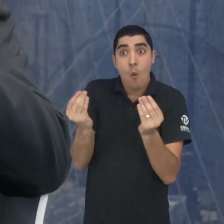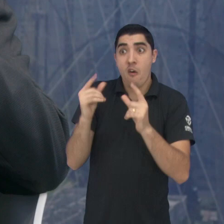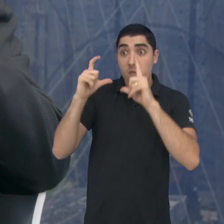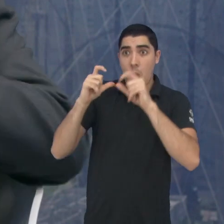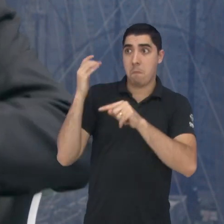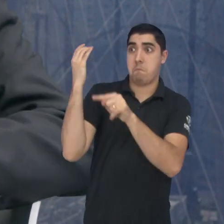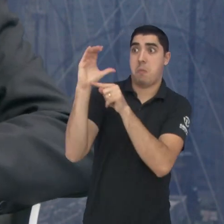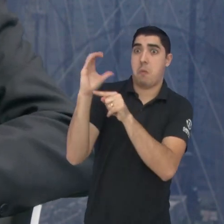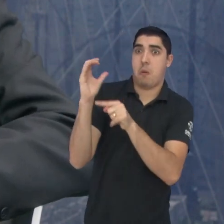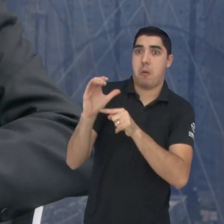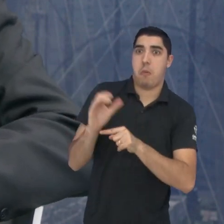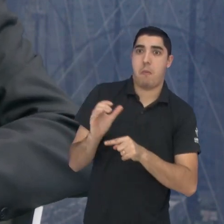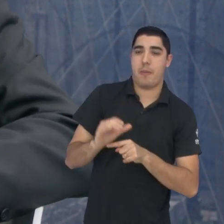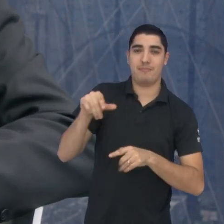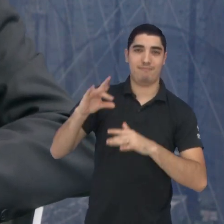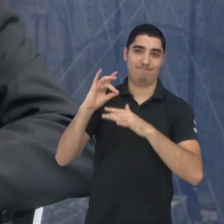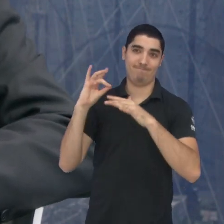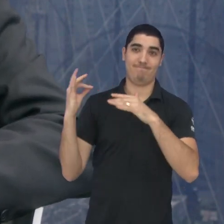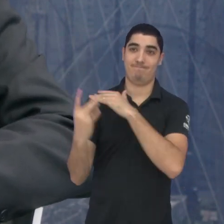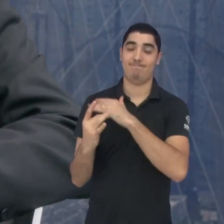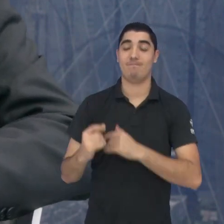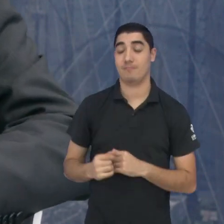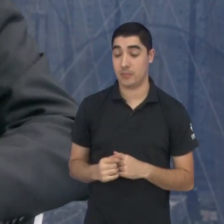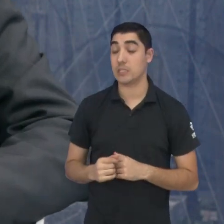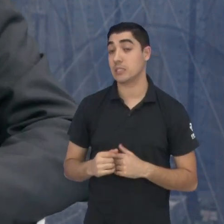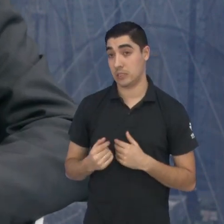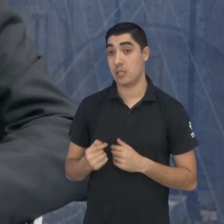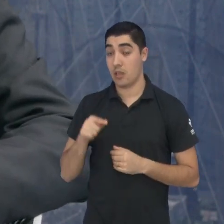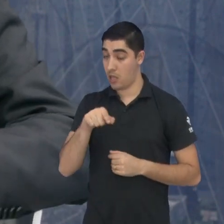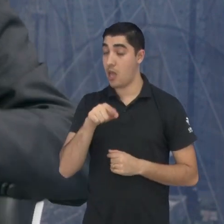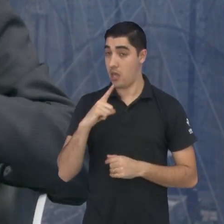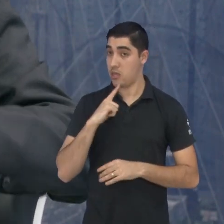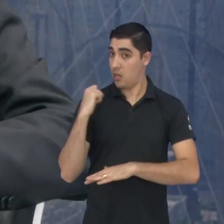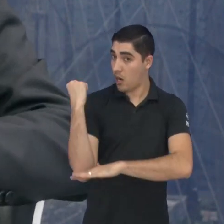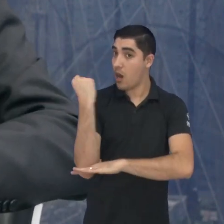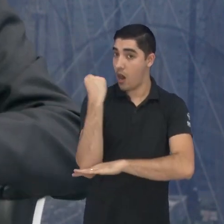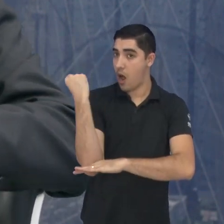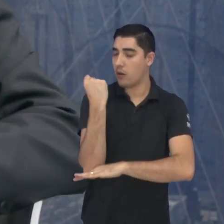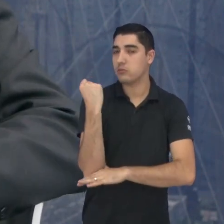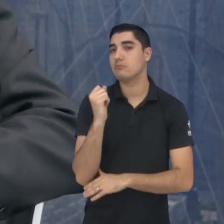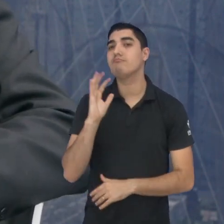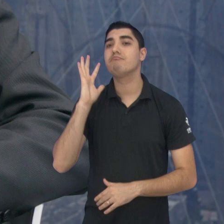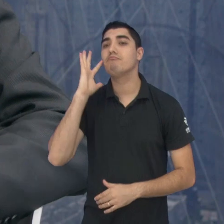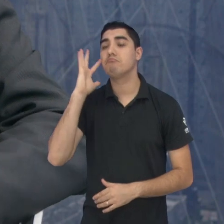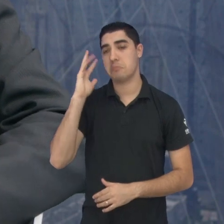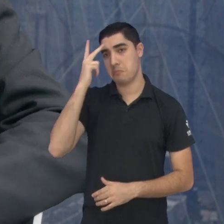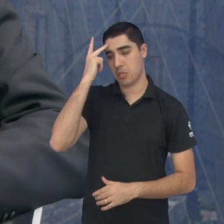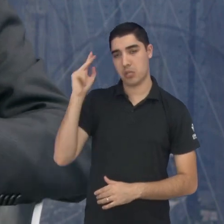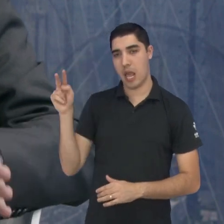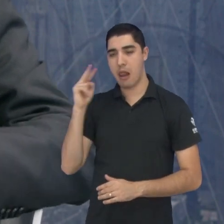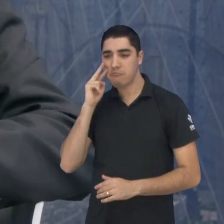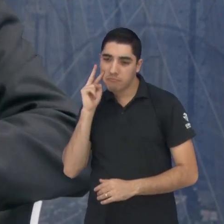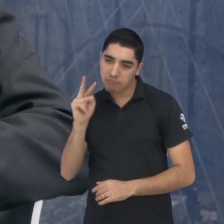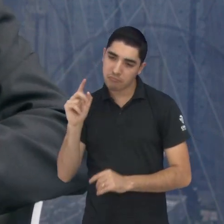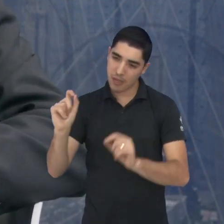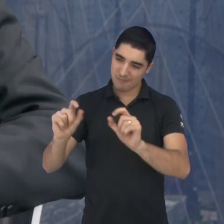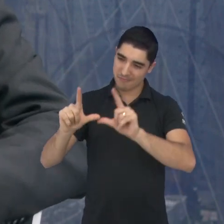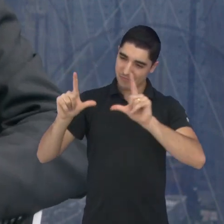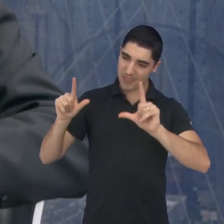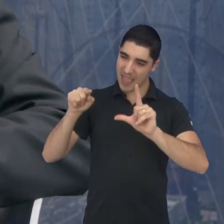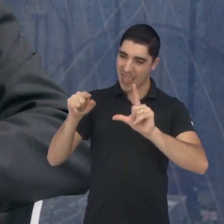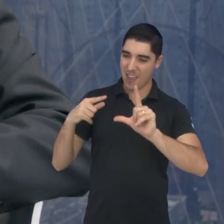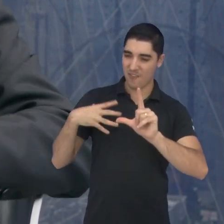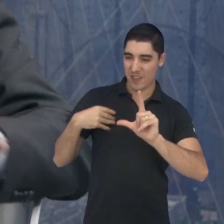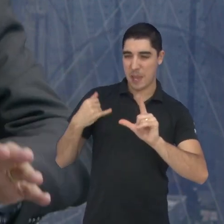filhos nas redes sociais. Isso é muito grave, porque a pessoa pode olhar para a imagem do filho brincando, do